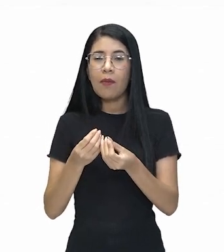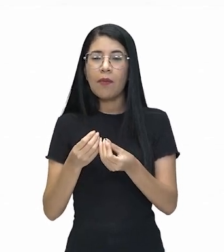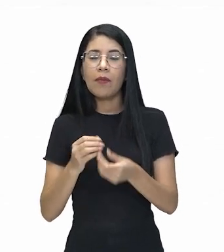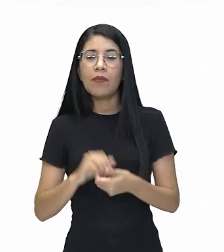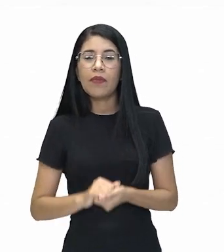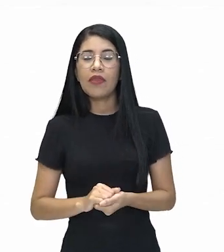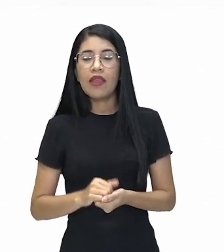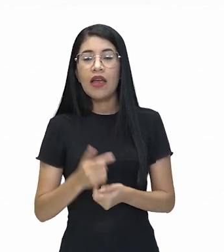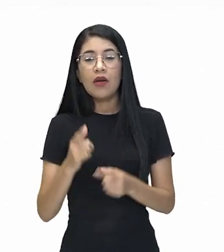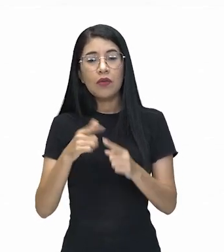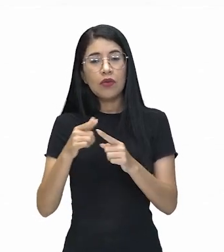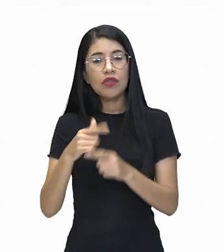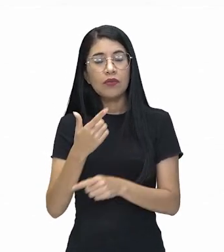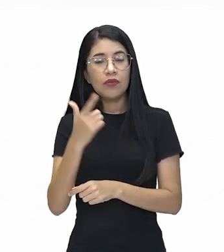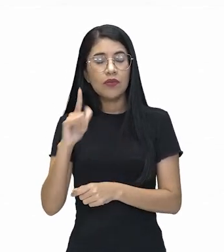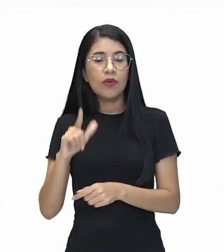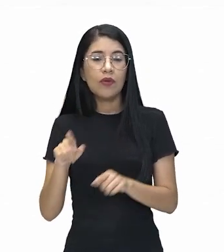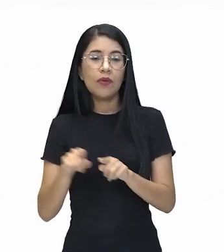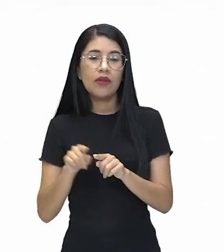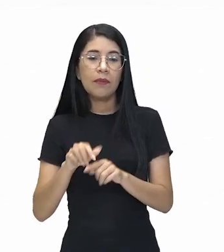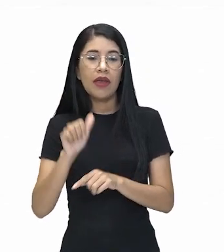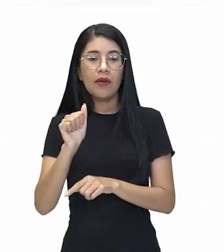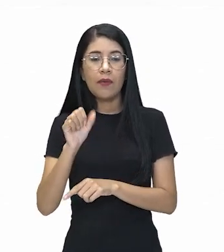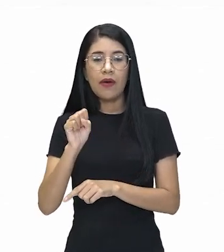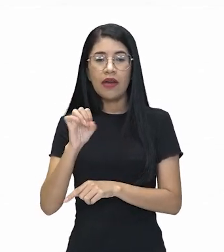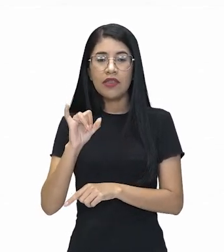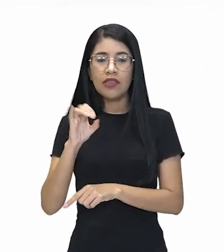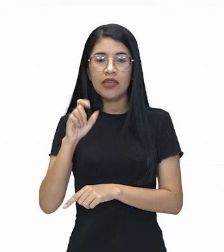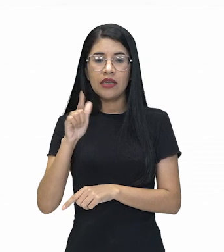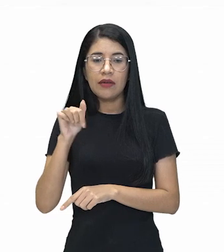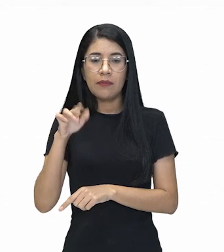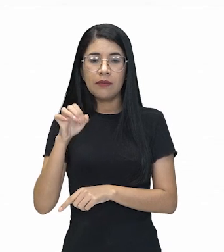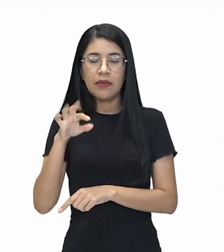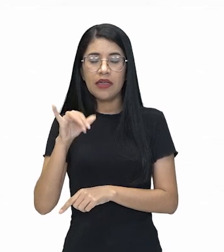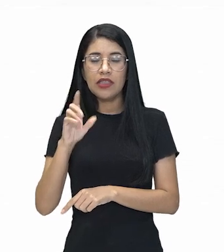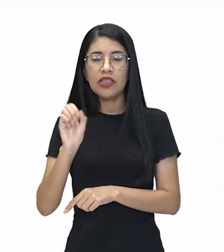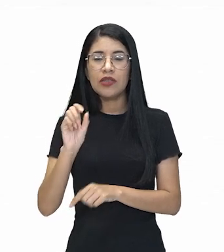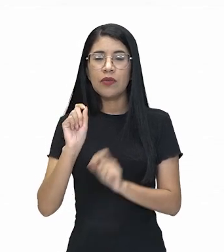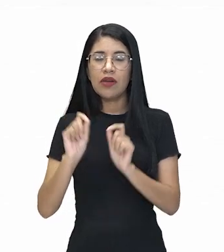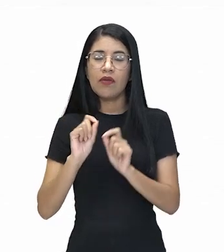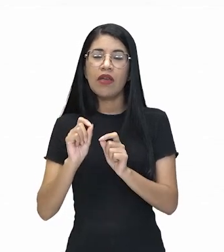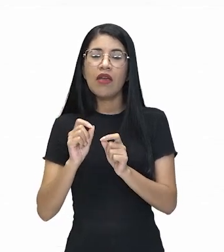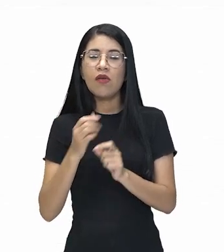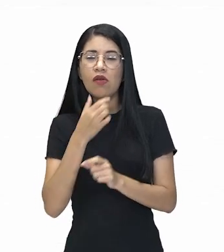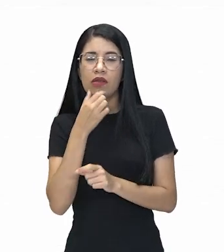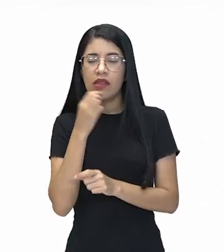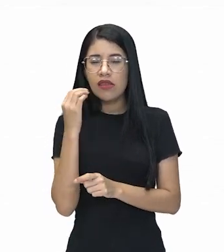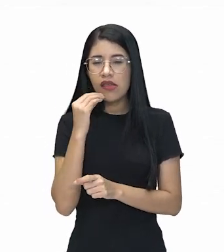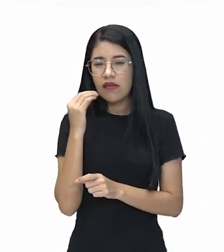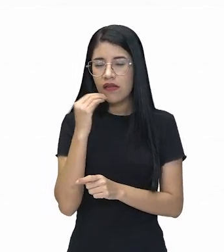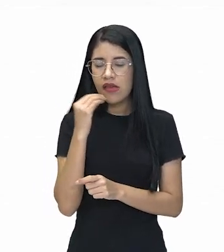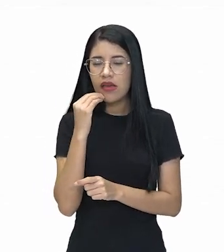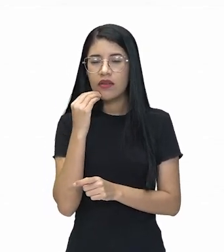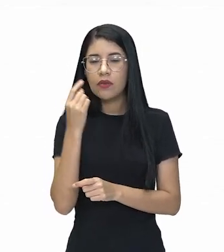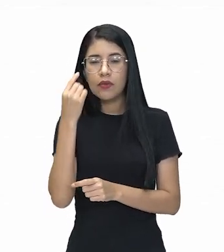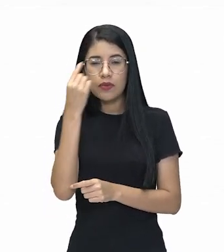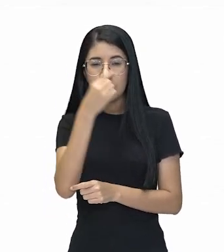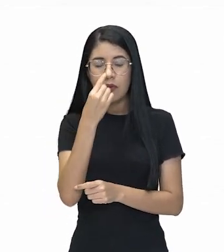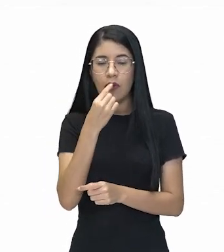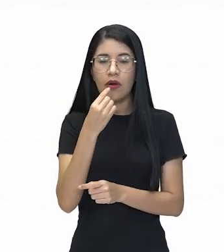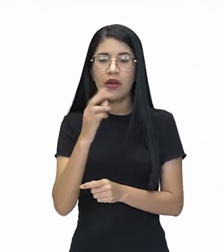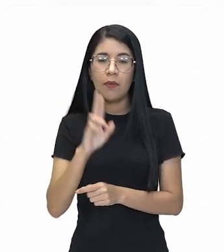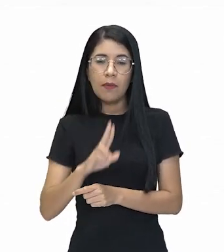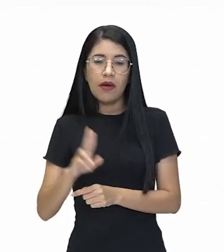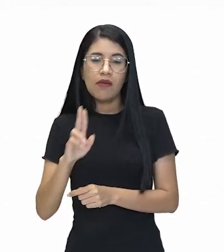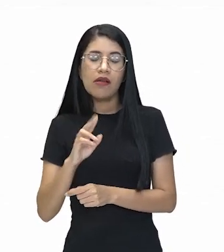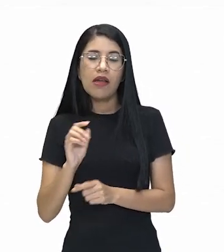divergentes. E nós temos o astigmatismo, que é uma imperfeição ali na córnea. e para a correção dele, nós